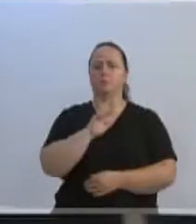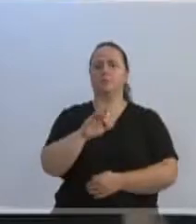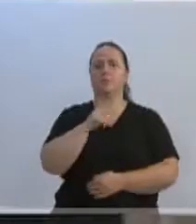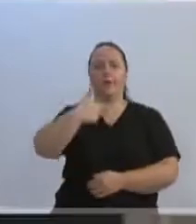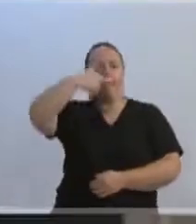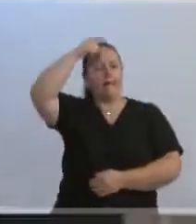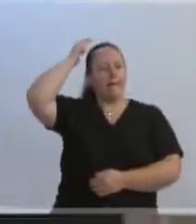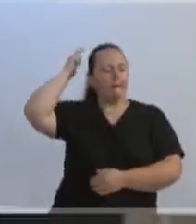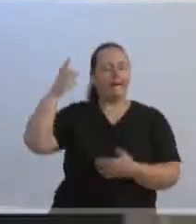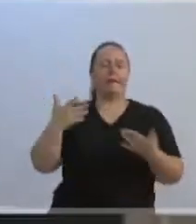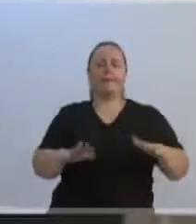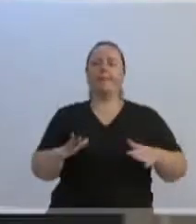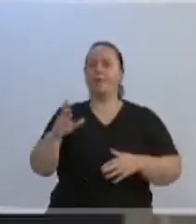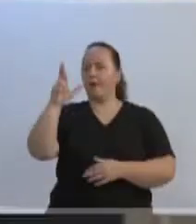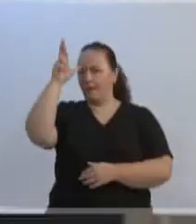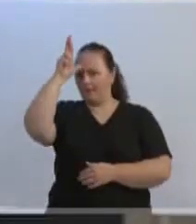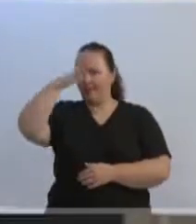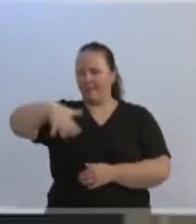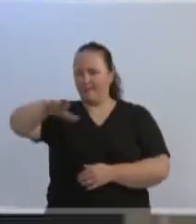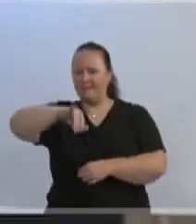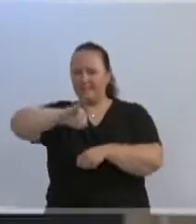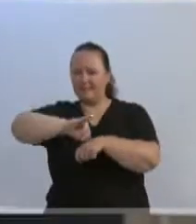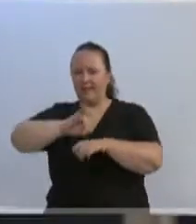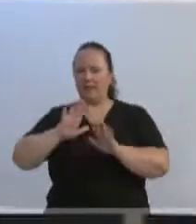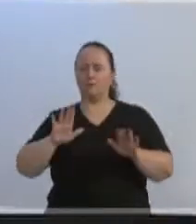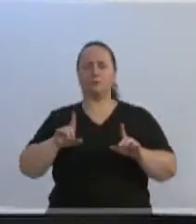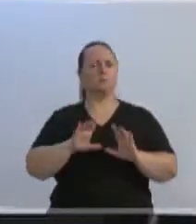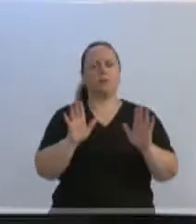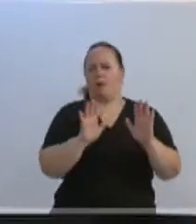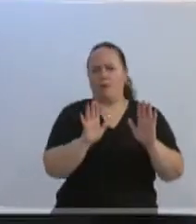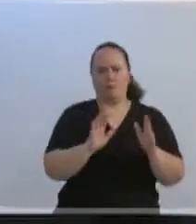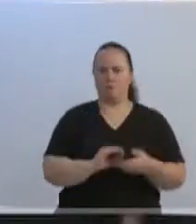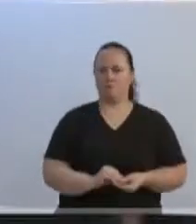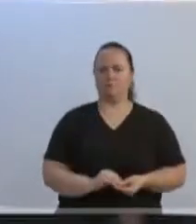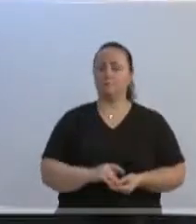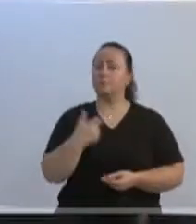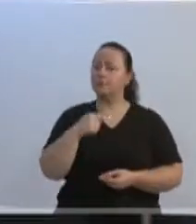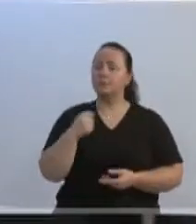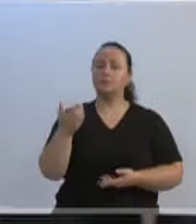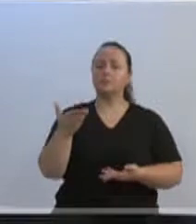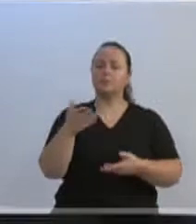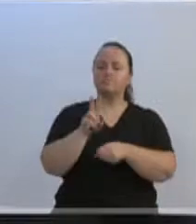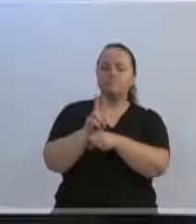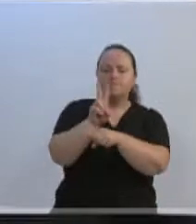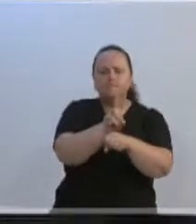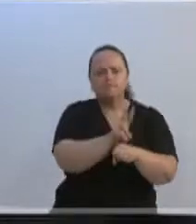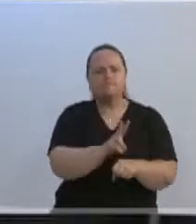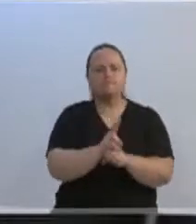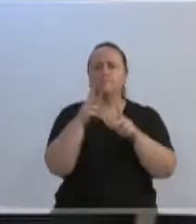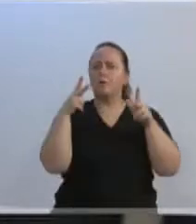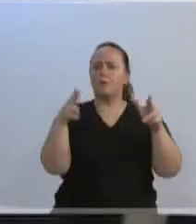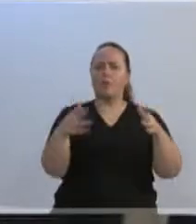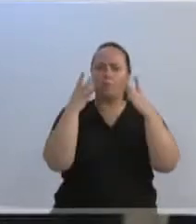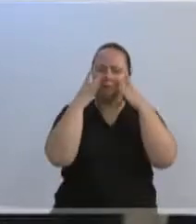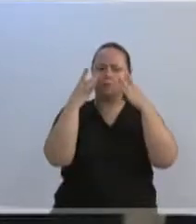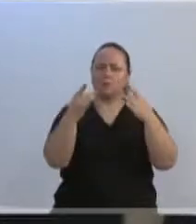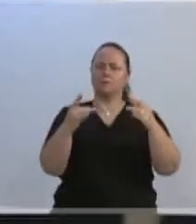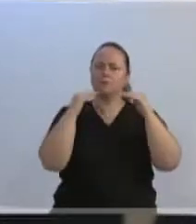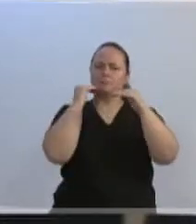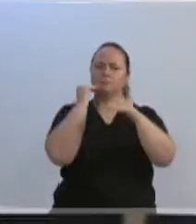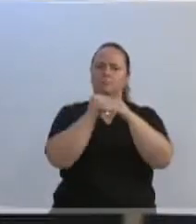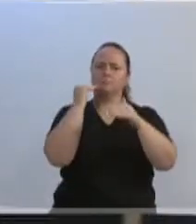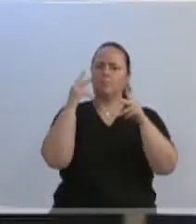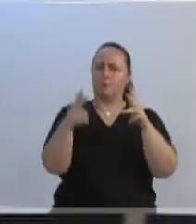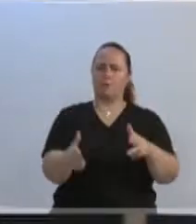quer fazer nada no centro ou alguma coisa dessa natureza acho que todos têm que ser tratados de forma igualitária eu eu realmente batalham